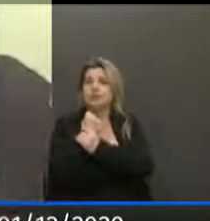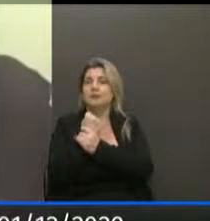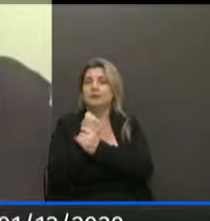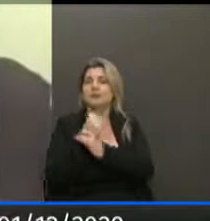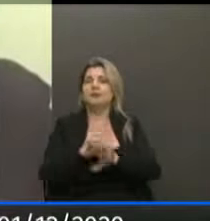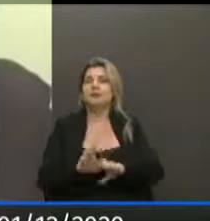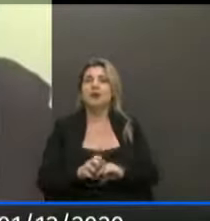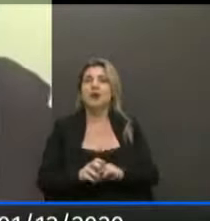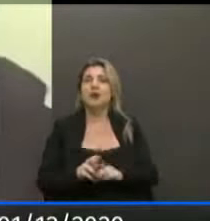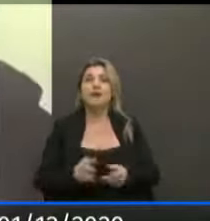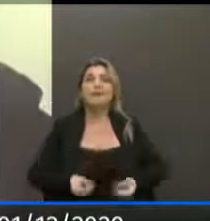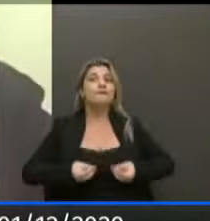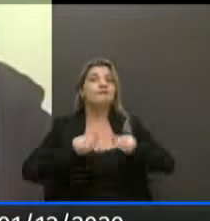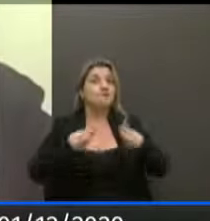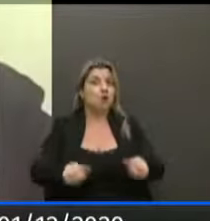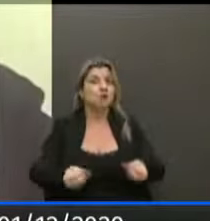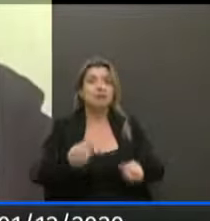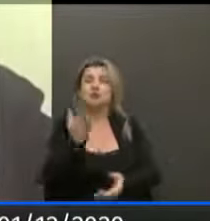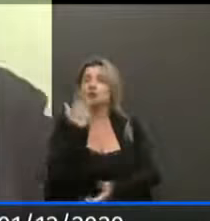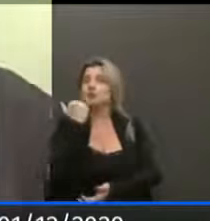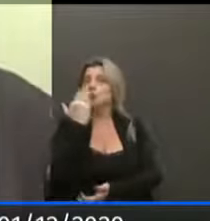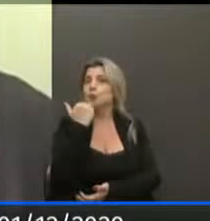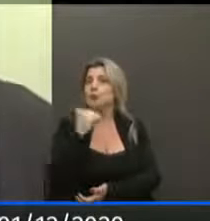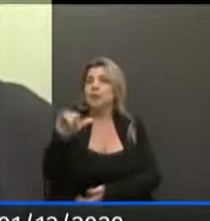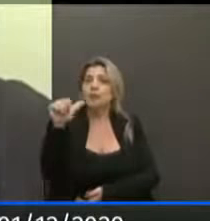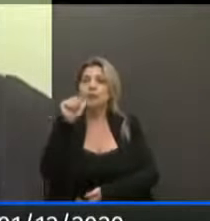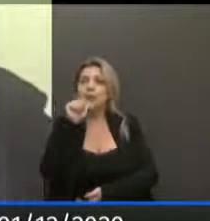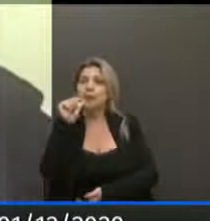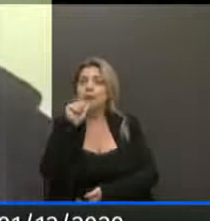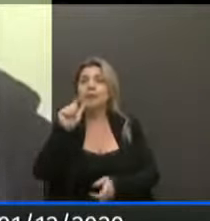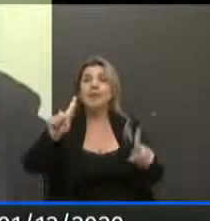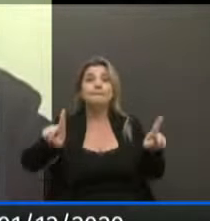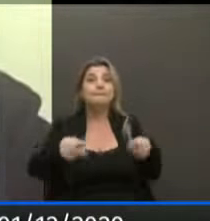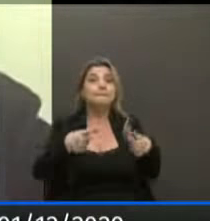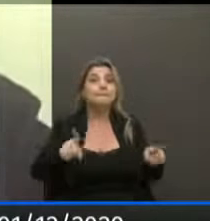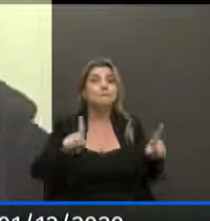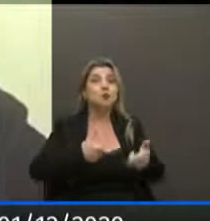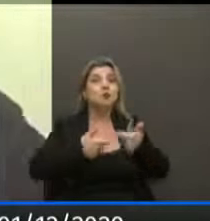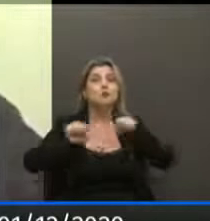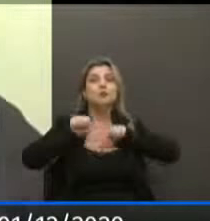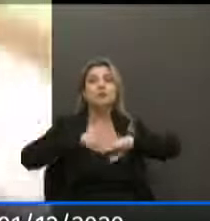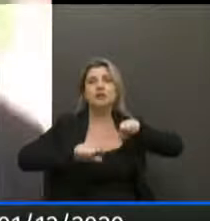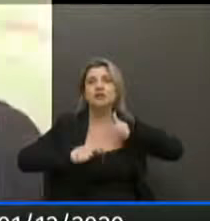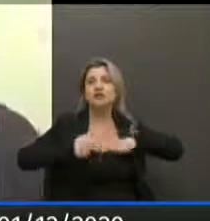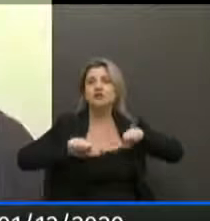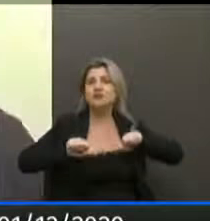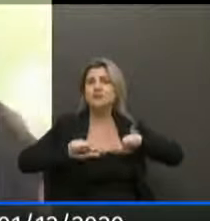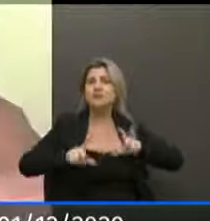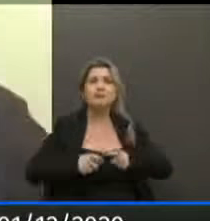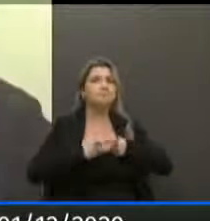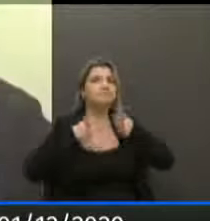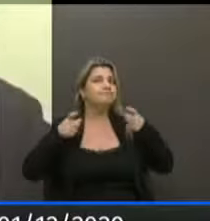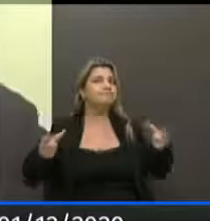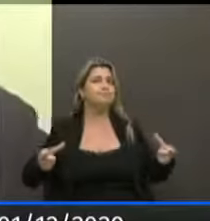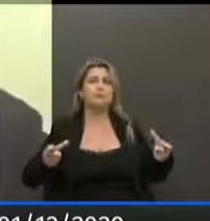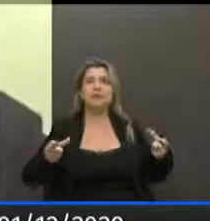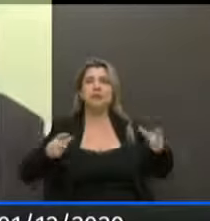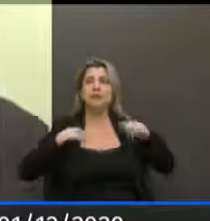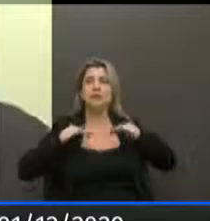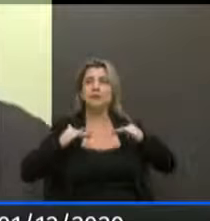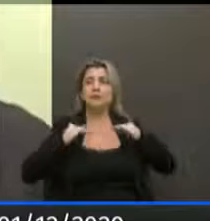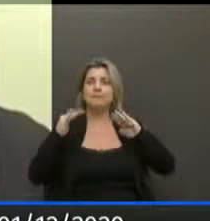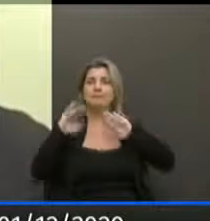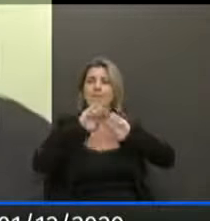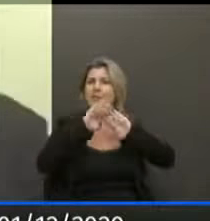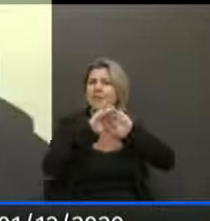fornecedores de alimentos e bebidas que são vendidos no estabelecimento, músicos, artistas, enfim, há uma grande gama de profissionais, até